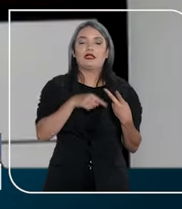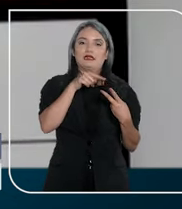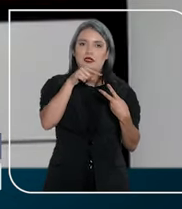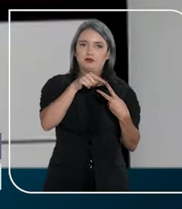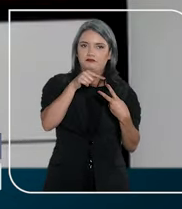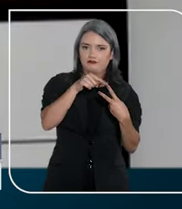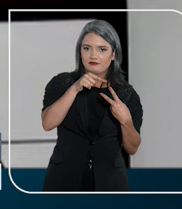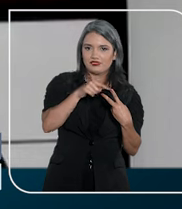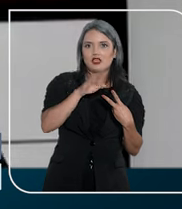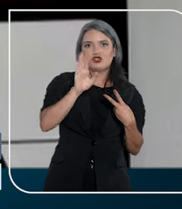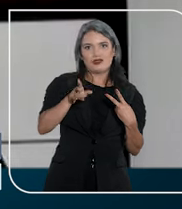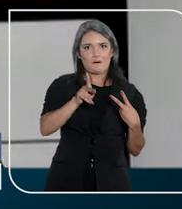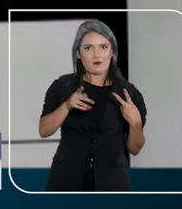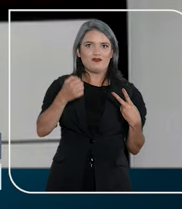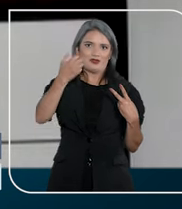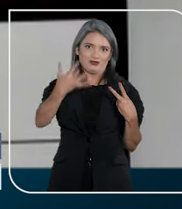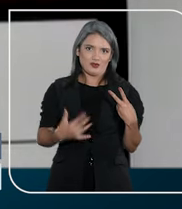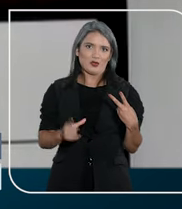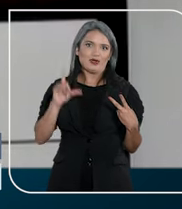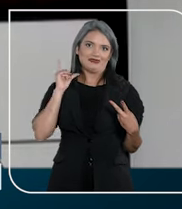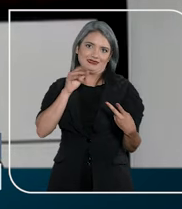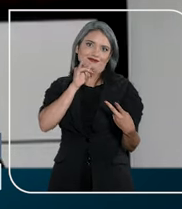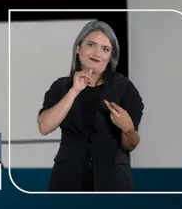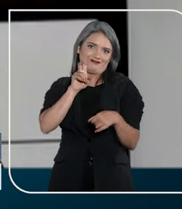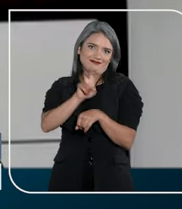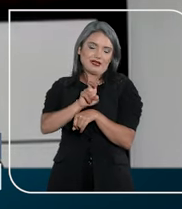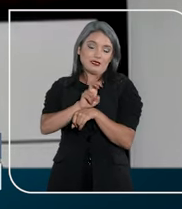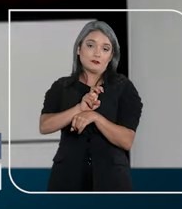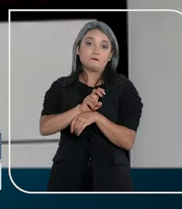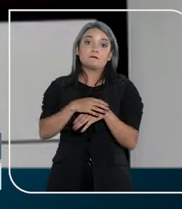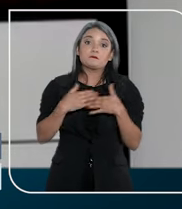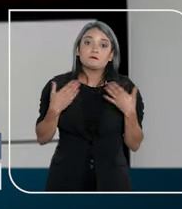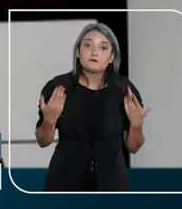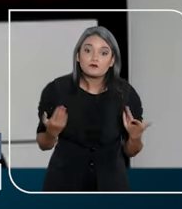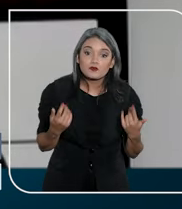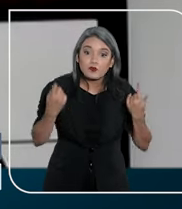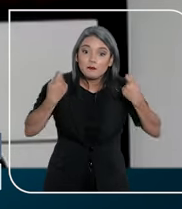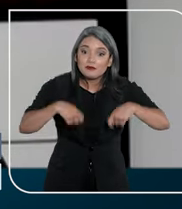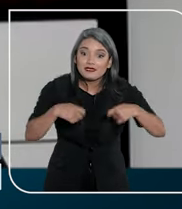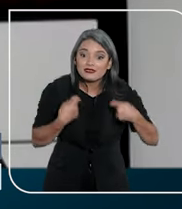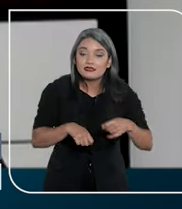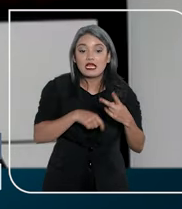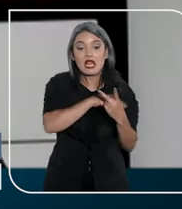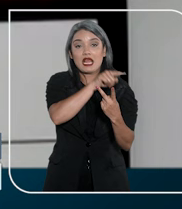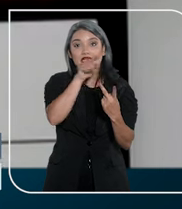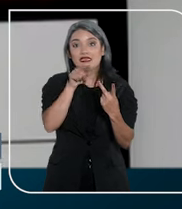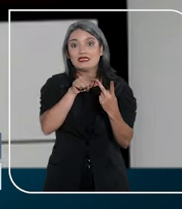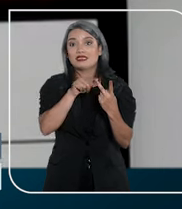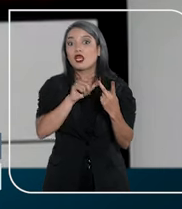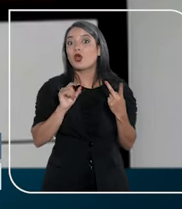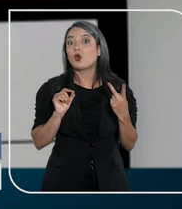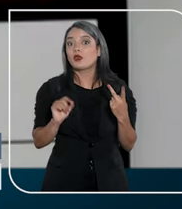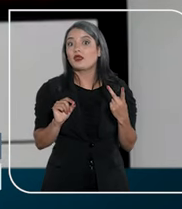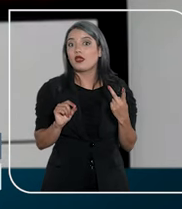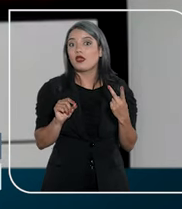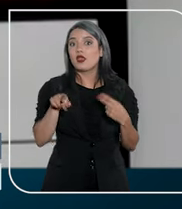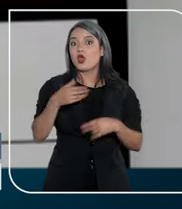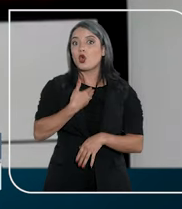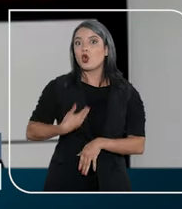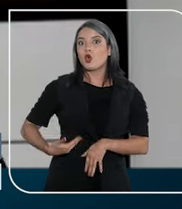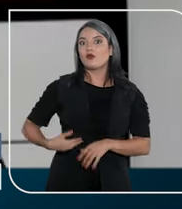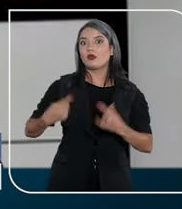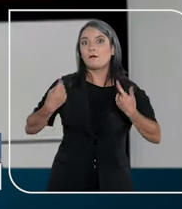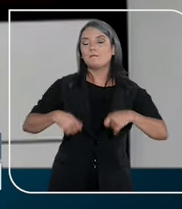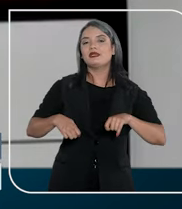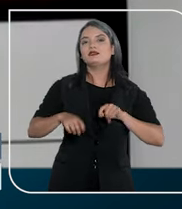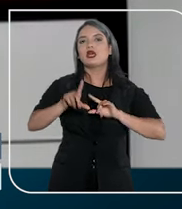bem ilustrado pelo professor no exemplo aqui da creche. Então, o que nós temos que ver como um segundo momento é de que o Estado ele tem que selecionar